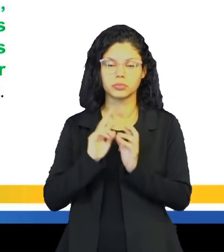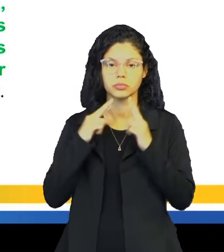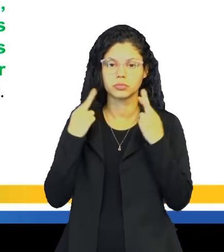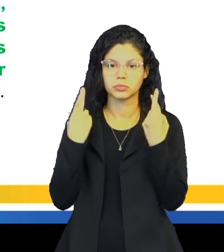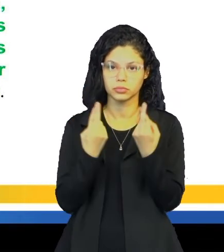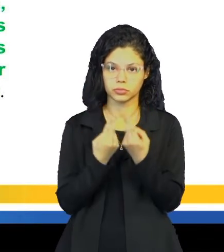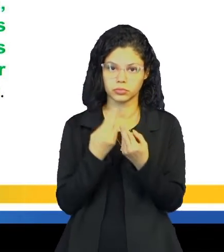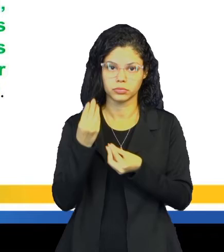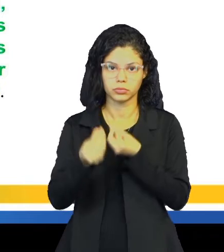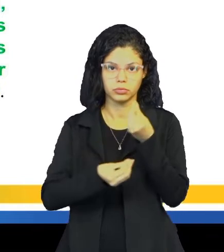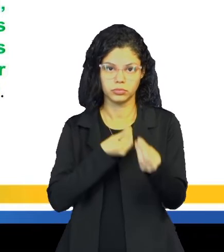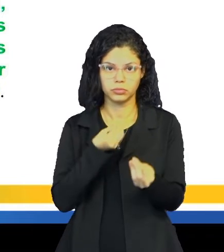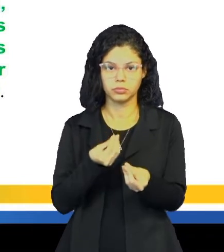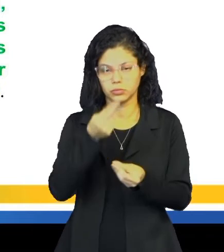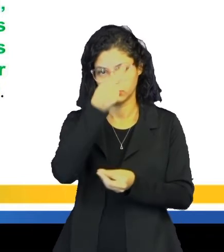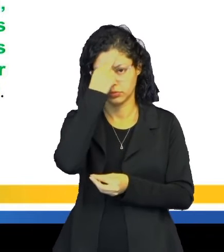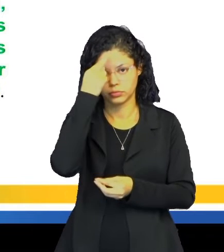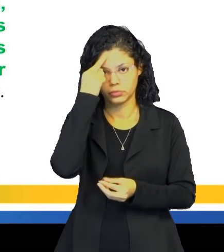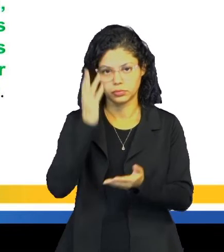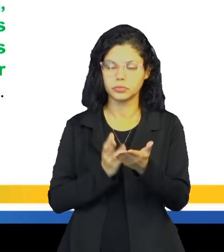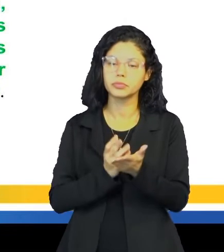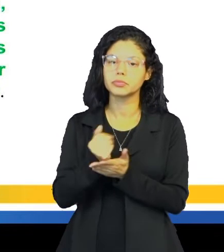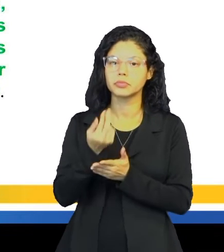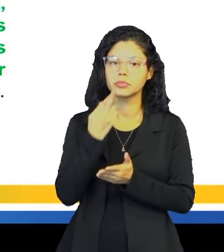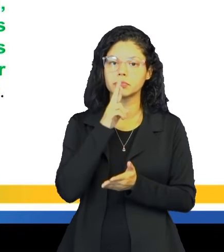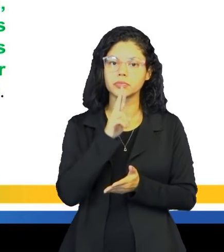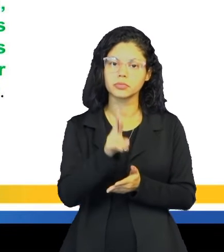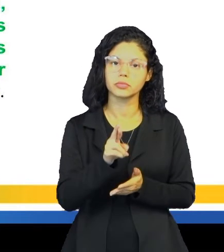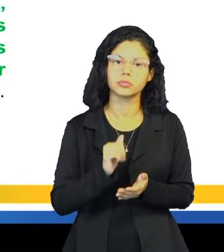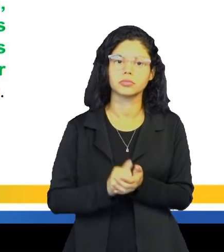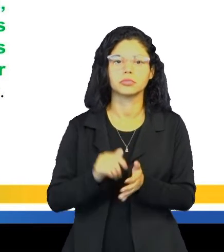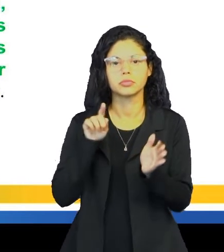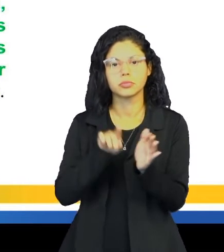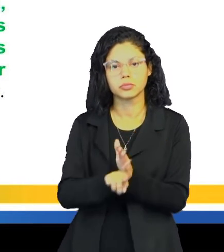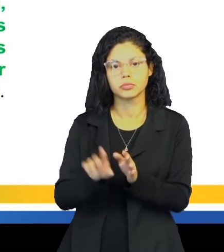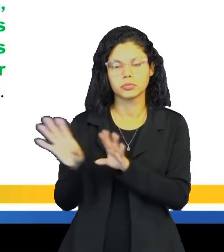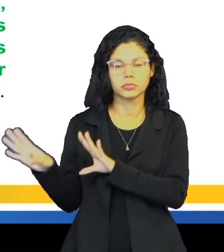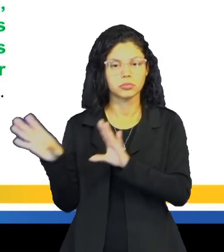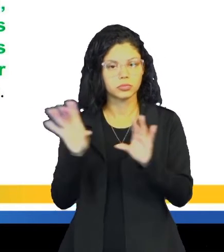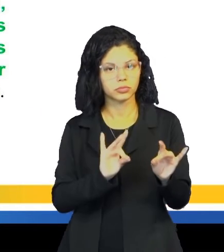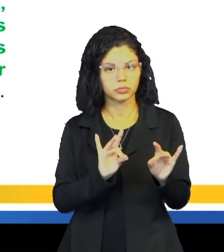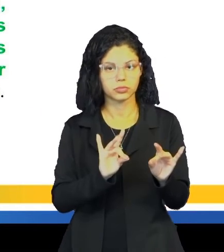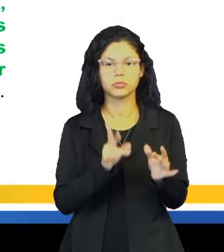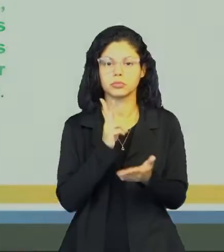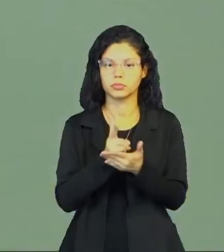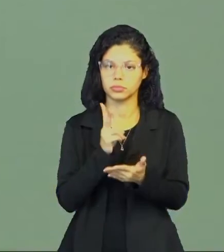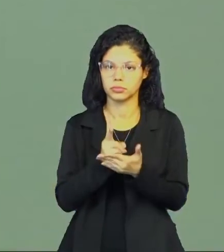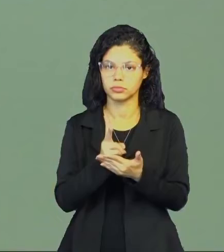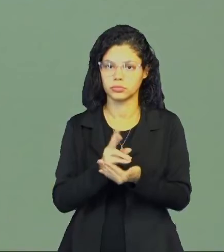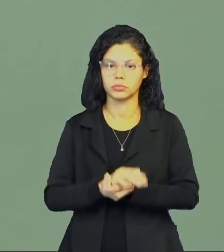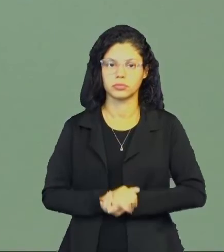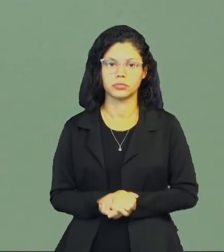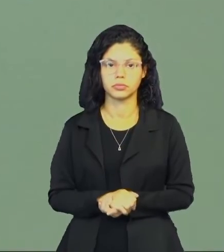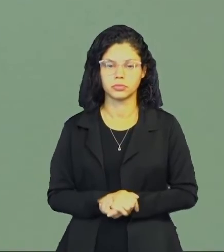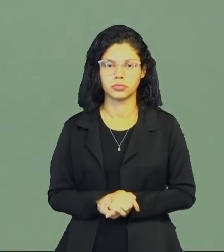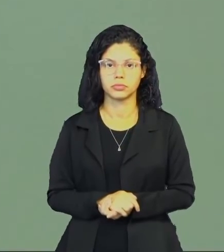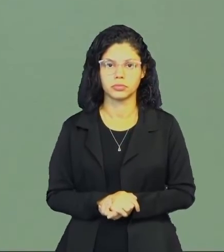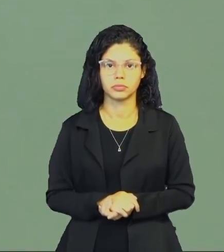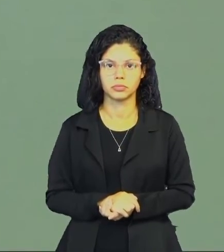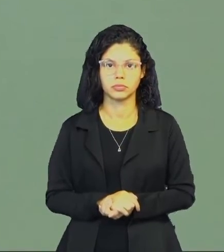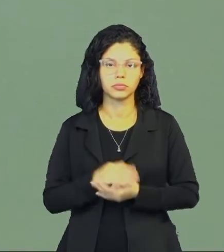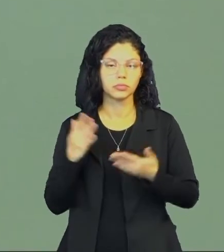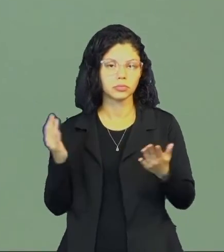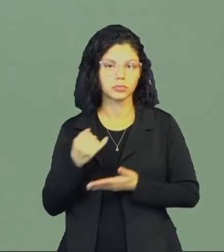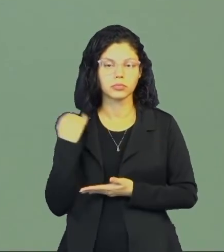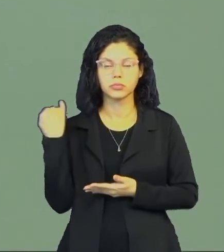reúne, tais fontes, o historiador busca responder às questões que levam sobre as mesmas.